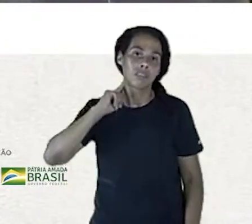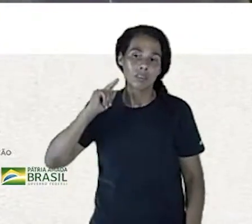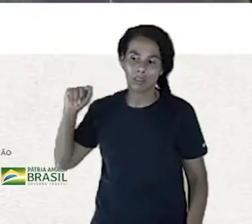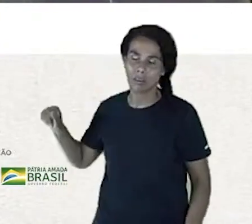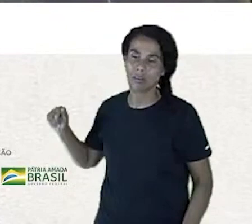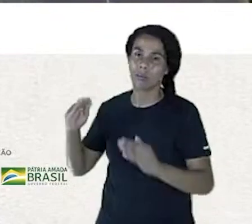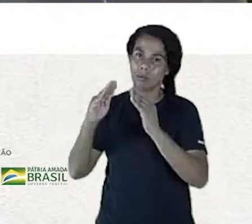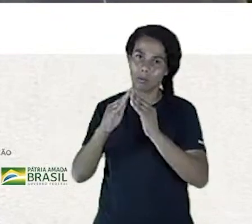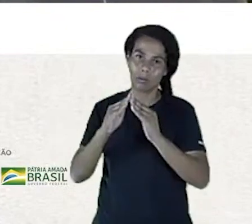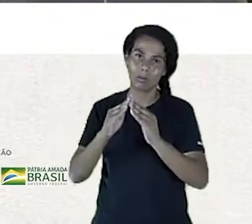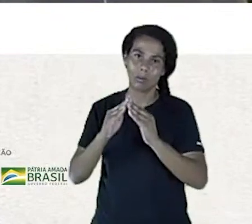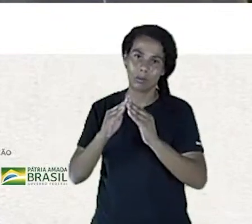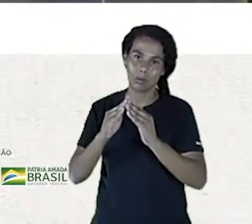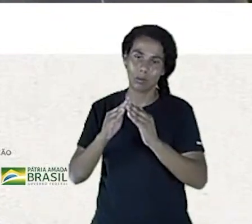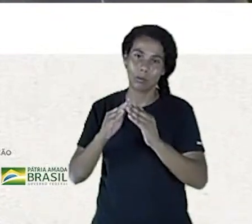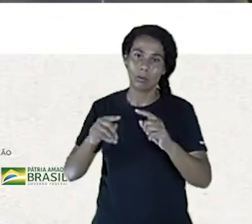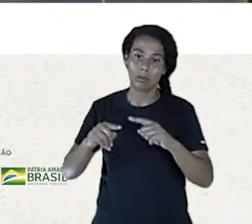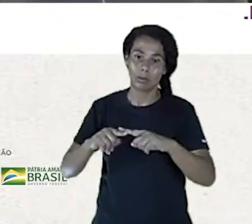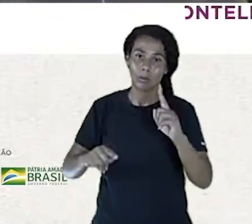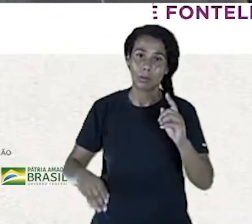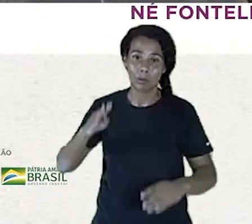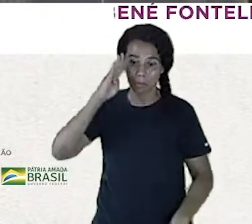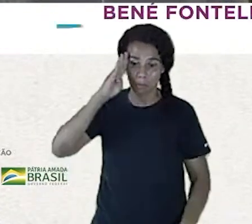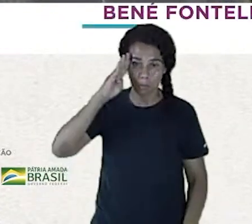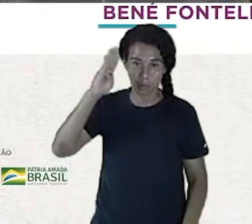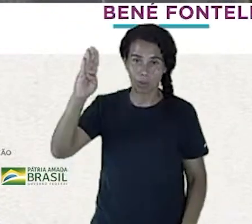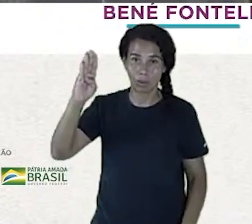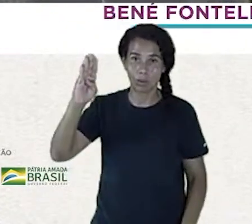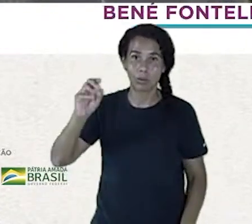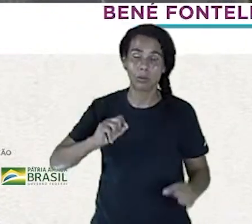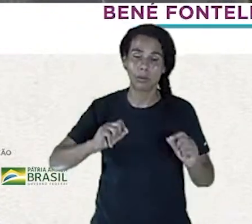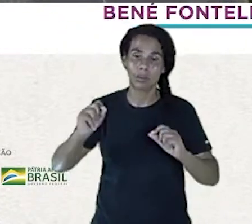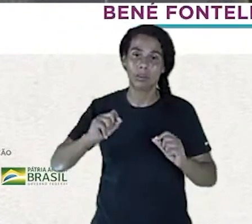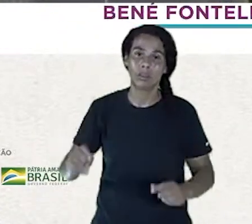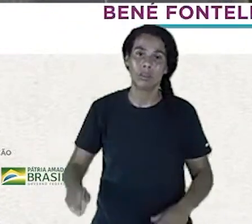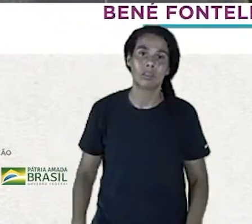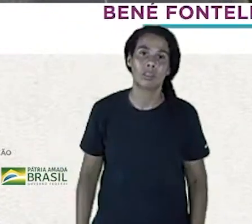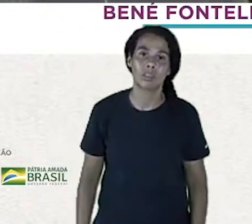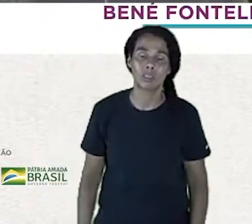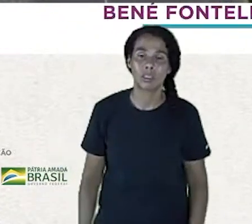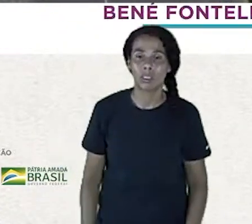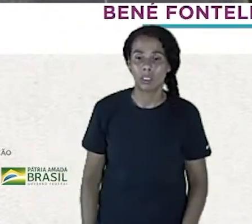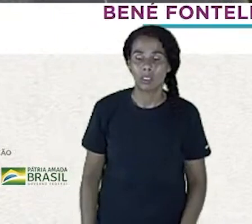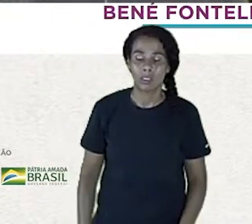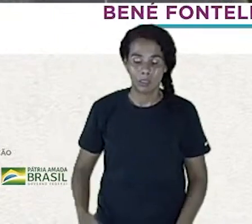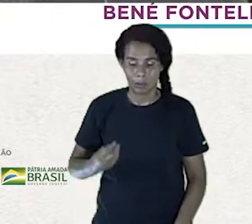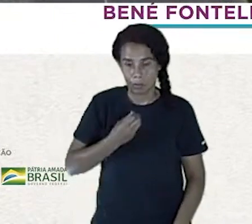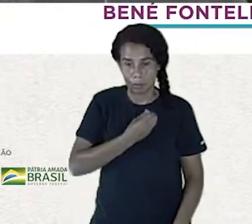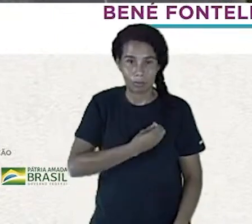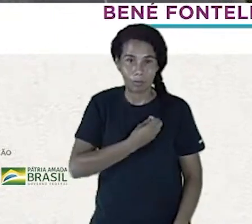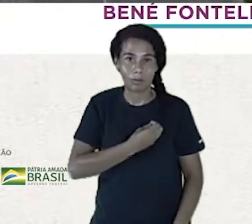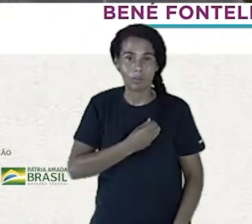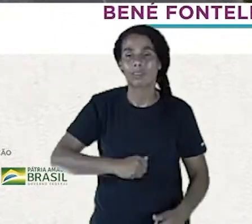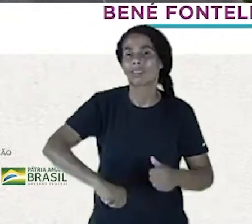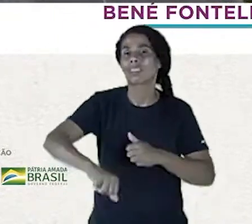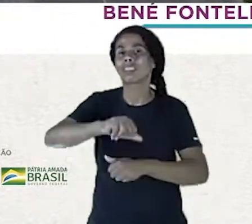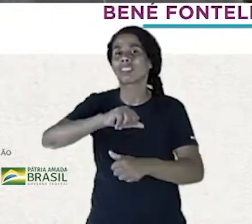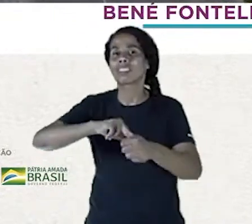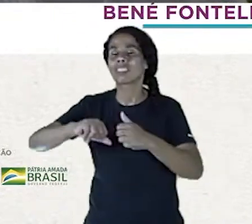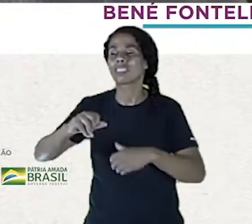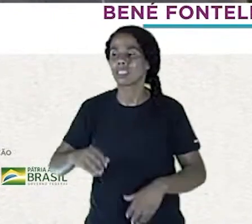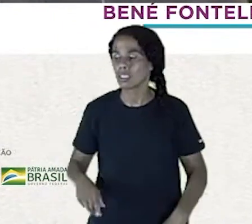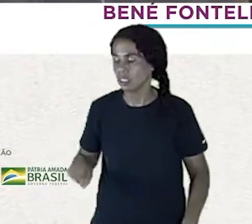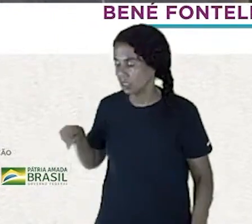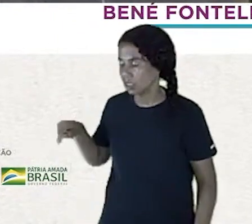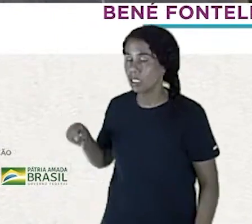eles precisam de mercado de trabalho, né? E eles são pessoas incríveis. Nossa, eu estou aprendendo tanto